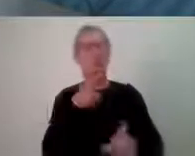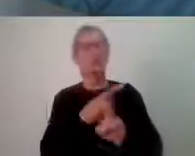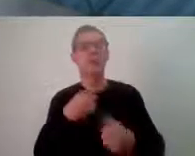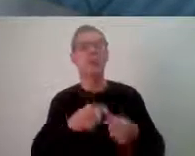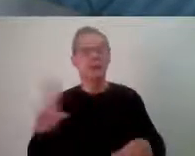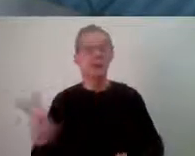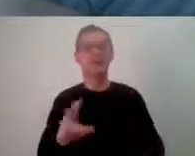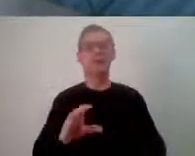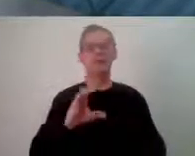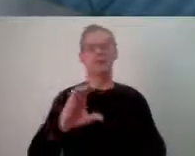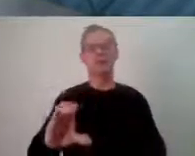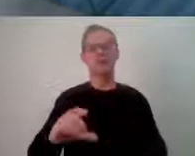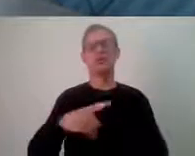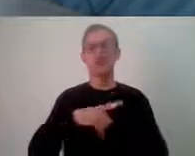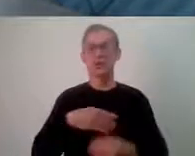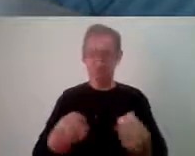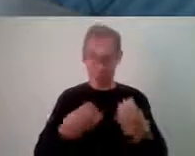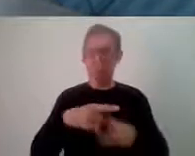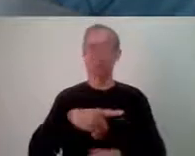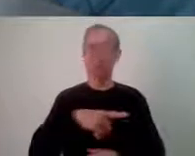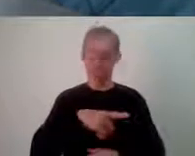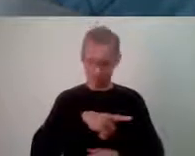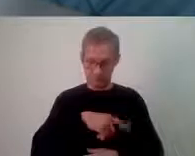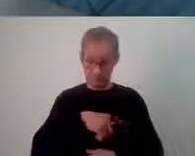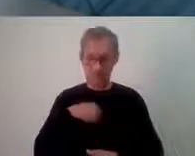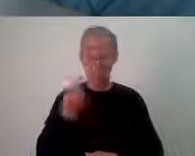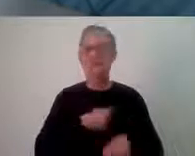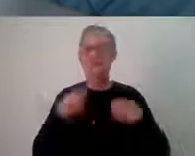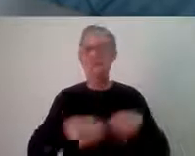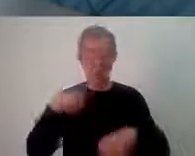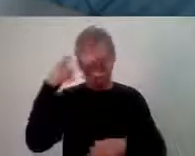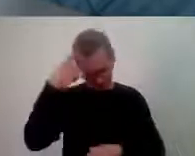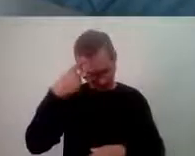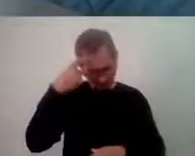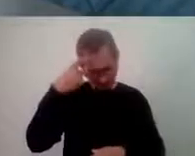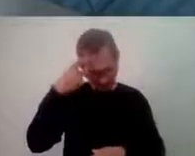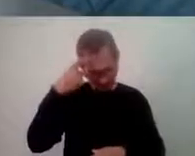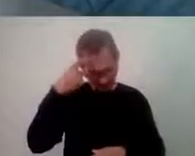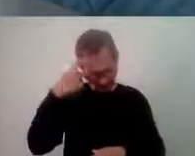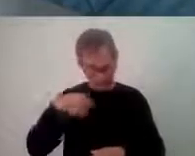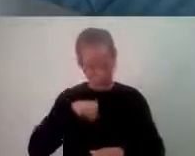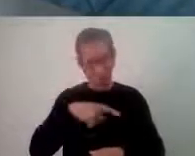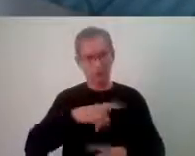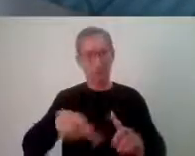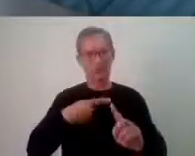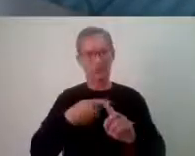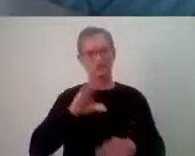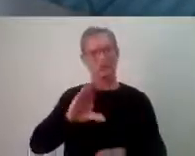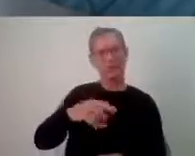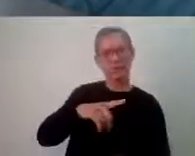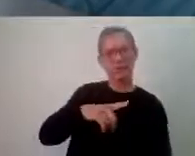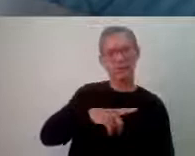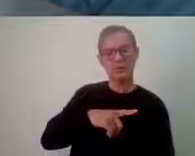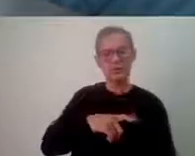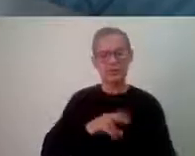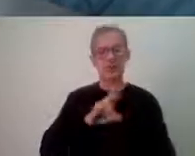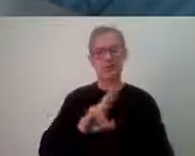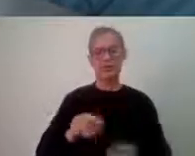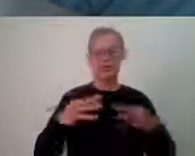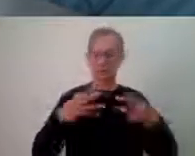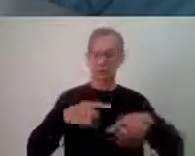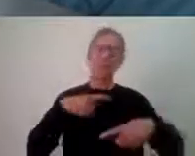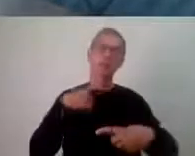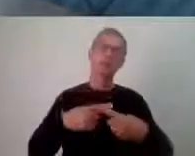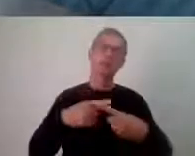esse valor desse c? Tem como? Tem. E aí a gente precisa pensar. Quando eu tenho mais c, eu vou ter uma solução geral.